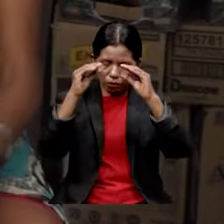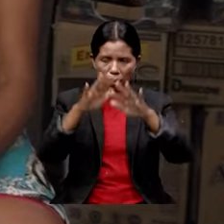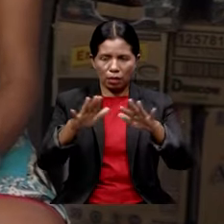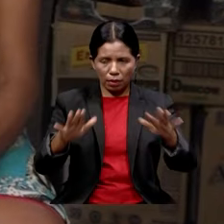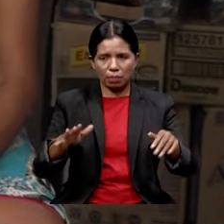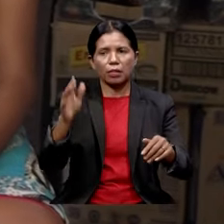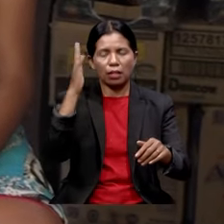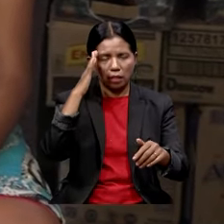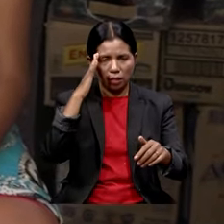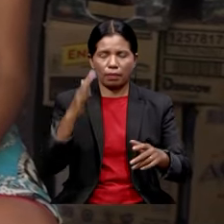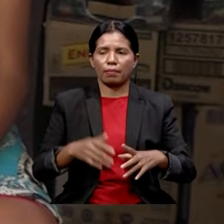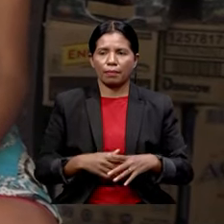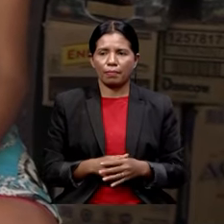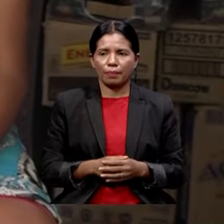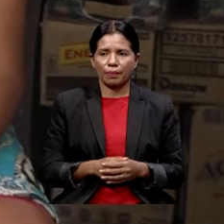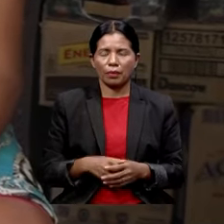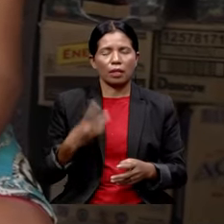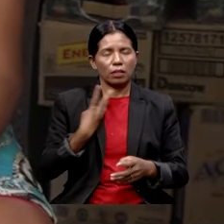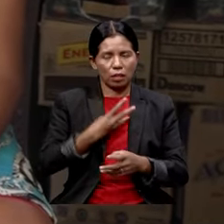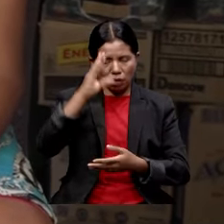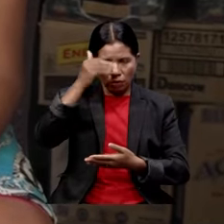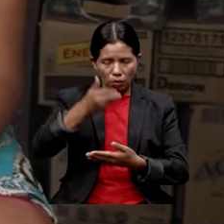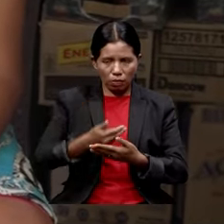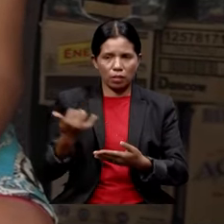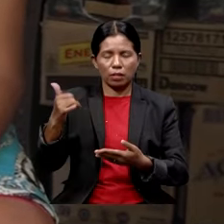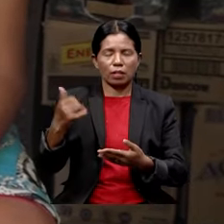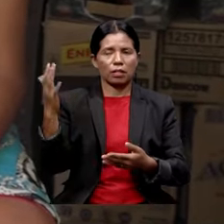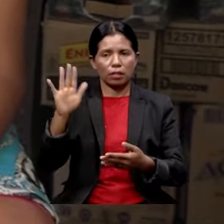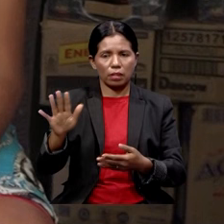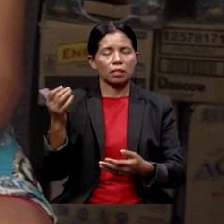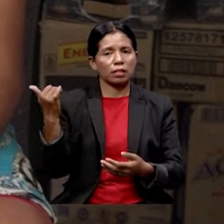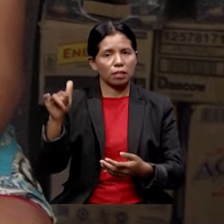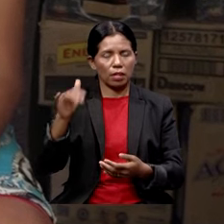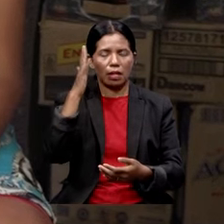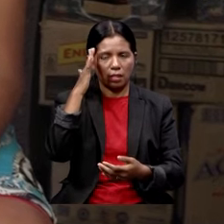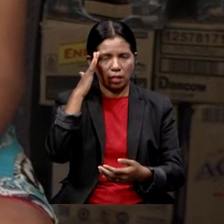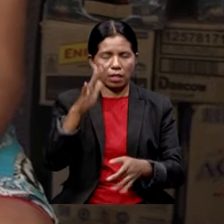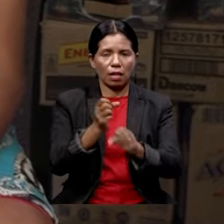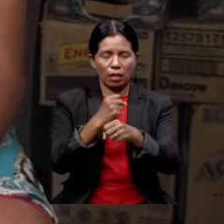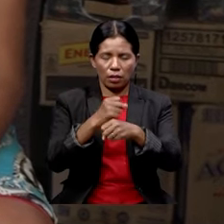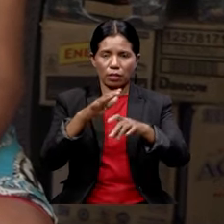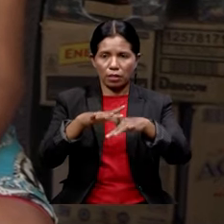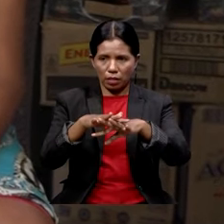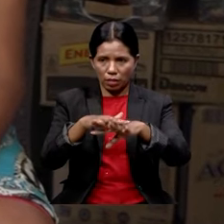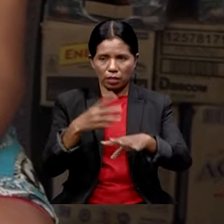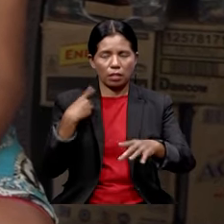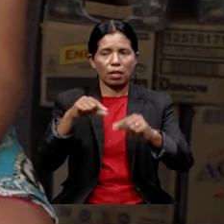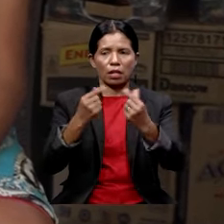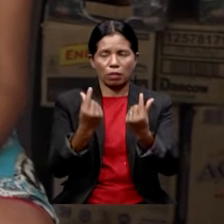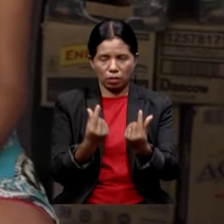tene. Dan ya awan siran ita noren ni hatene. Atas dia kita halo grupo